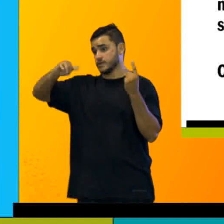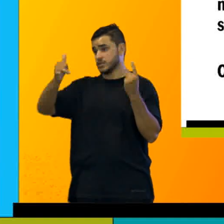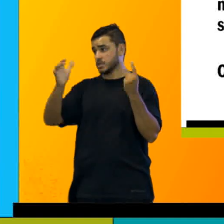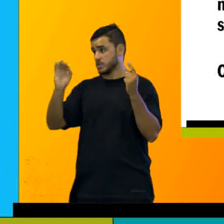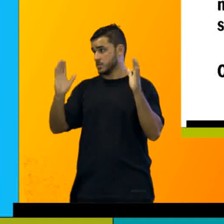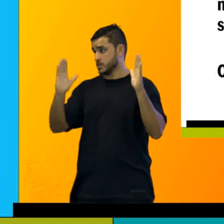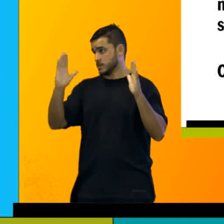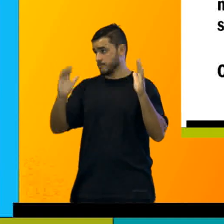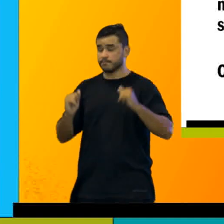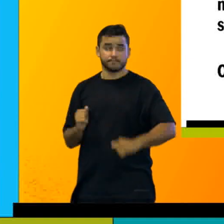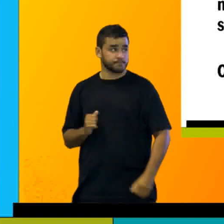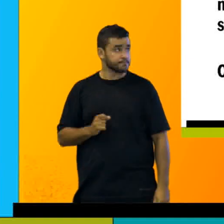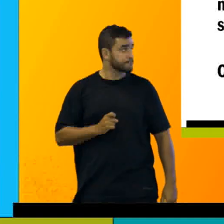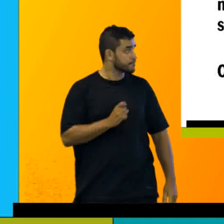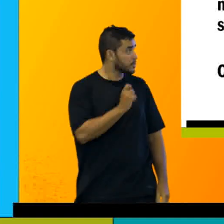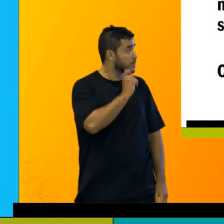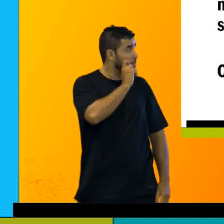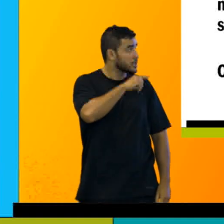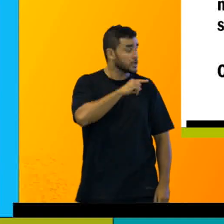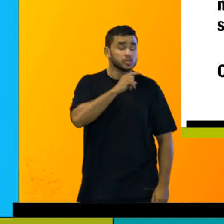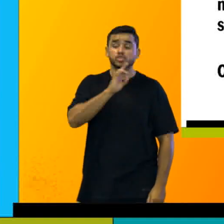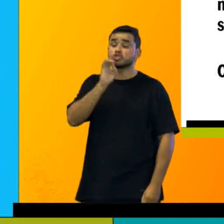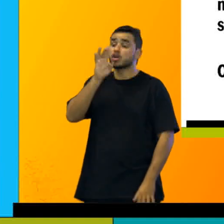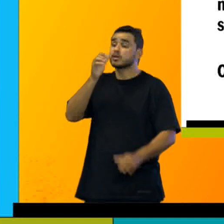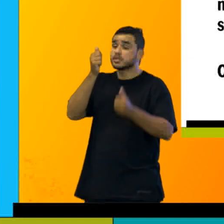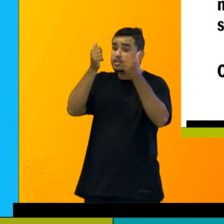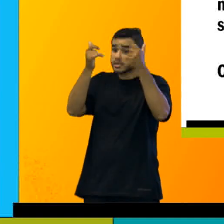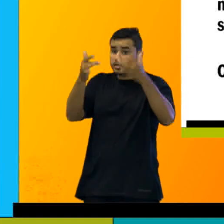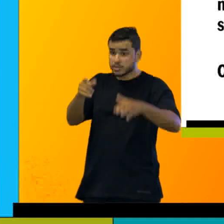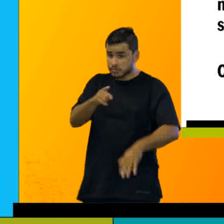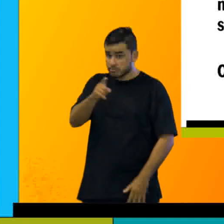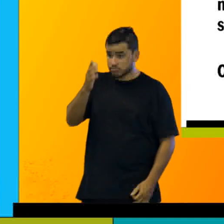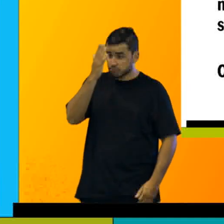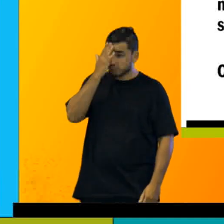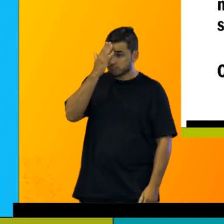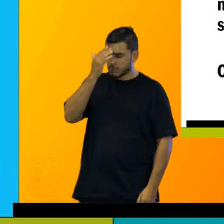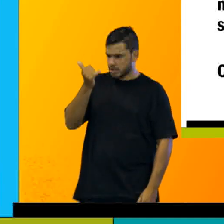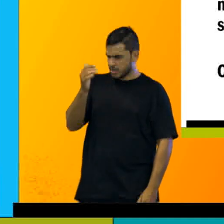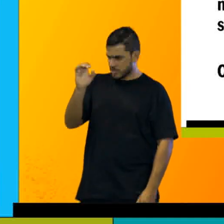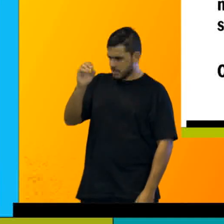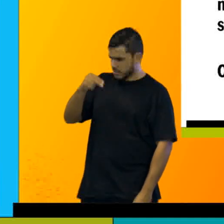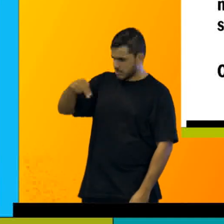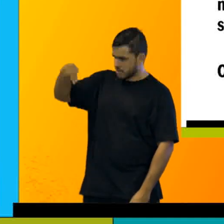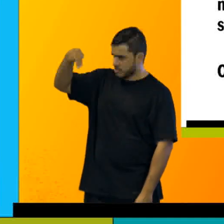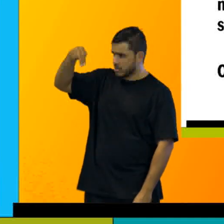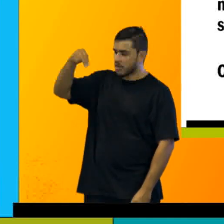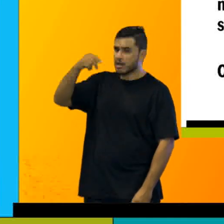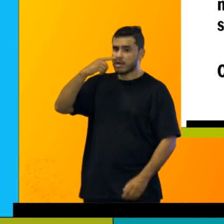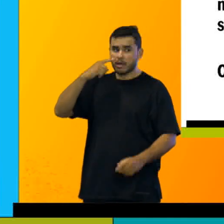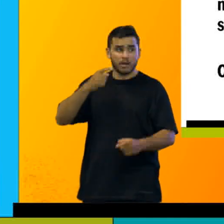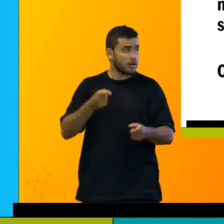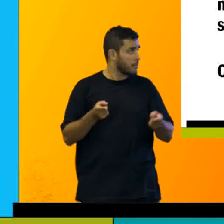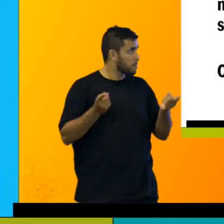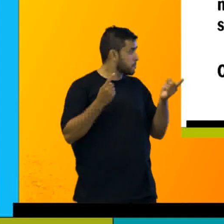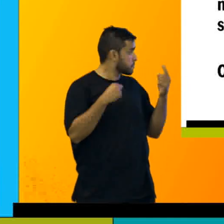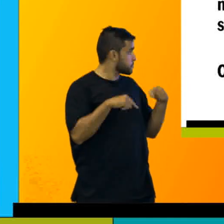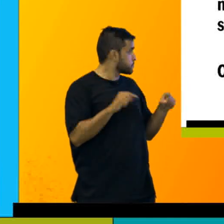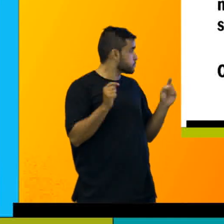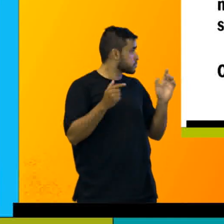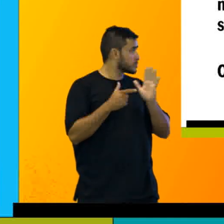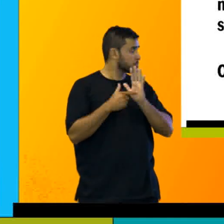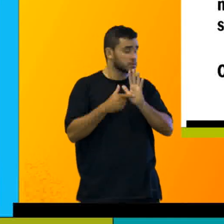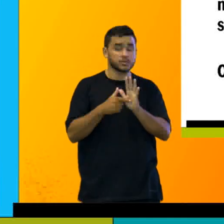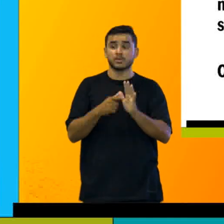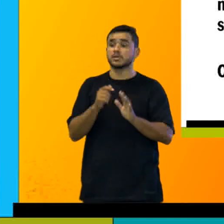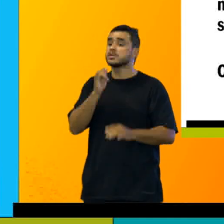o que é uma notação científica. Se você já souber, essa linha é desnecessária. Ele botou mais para